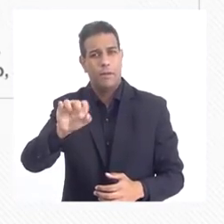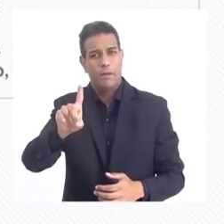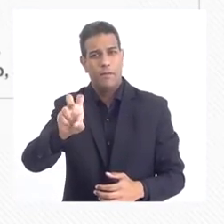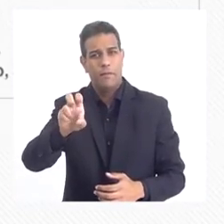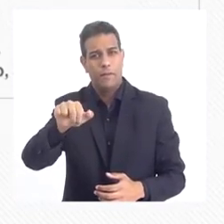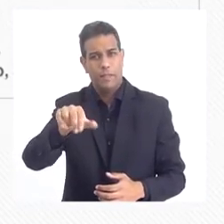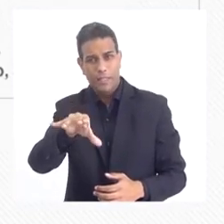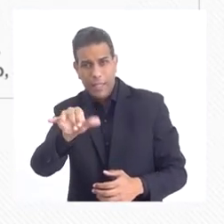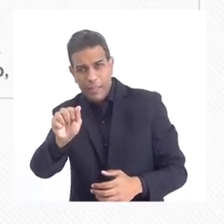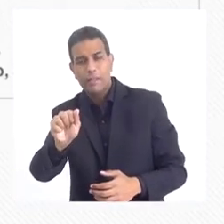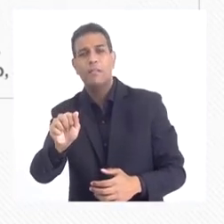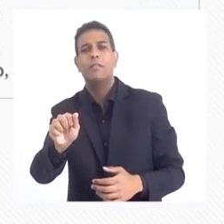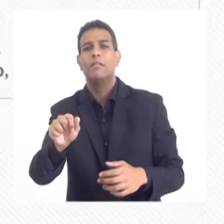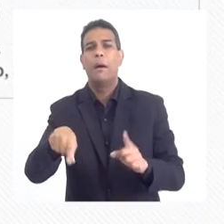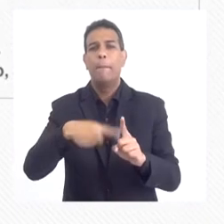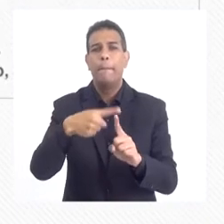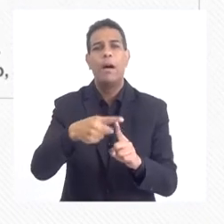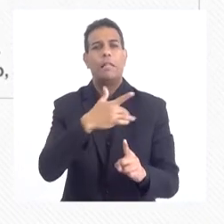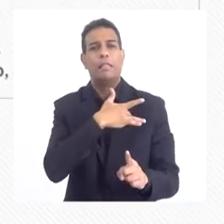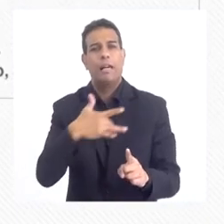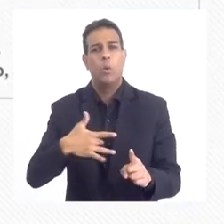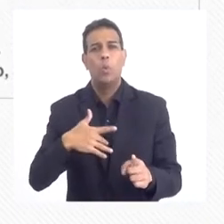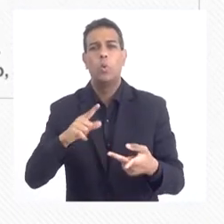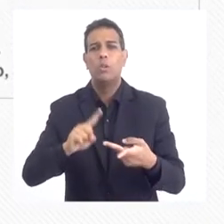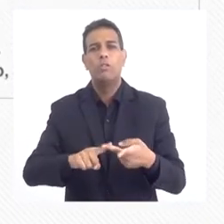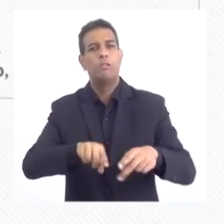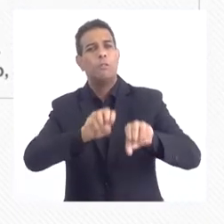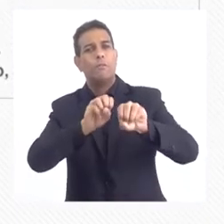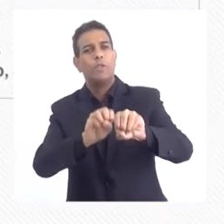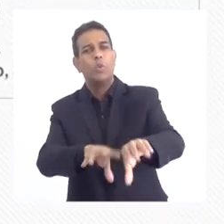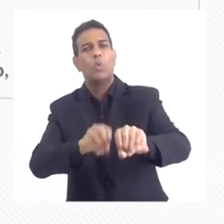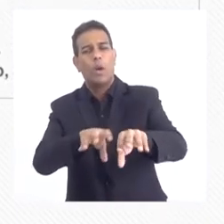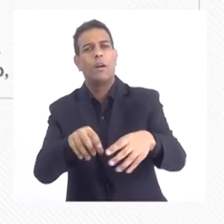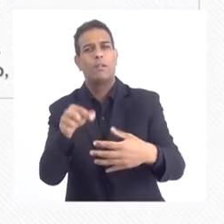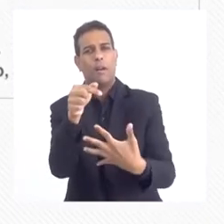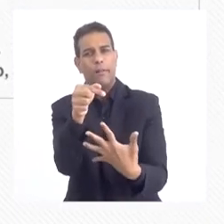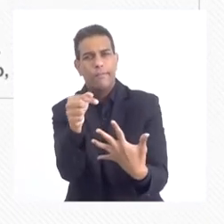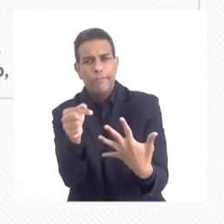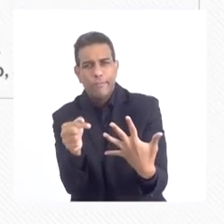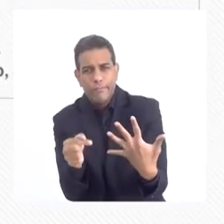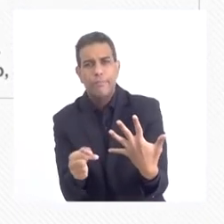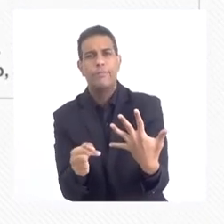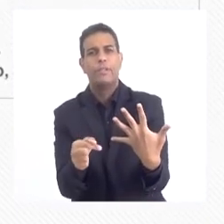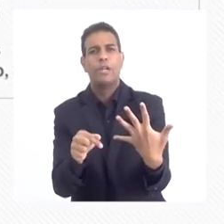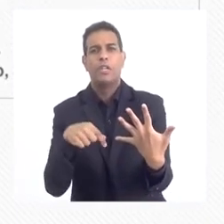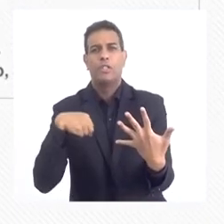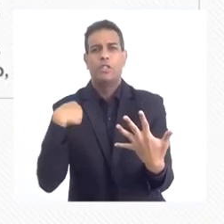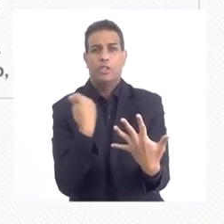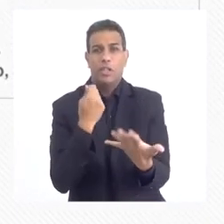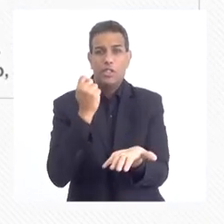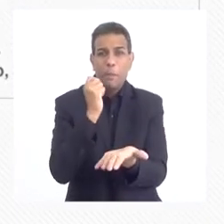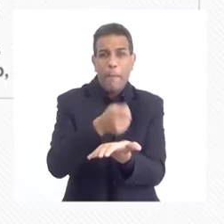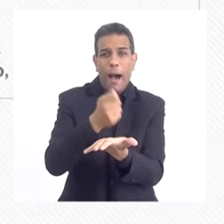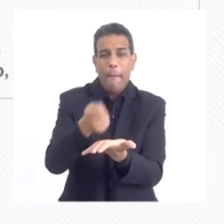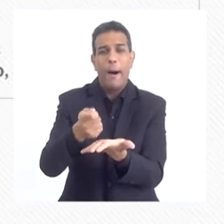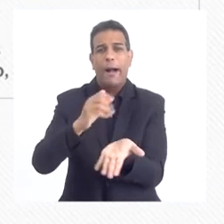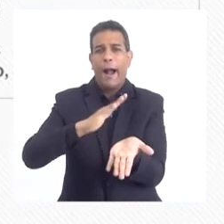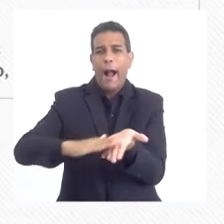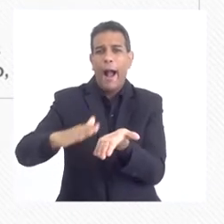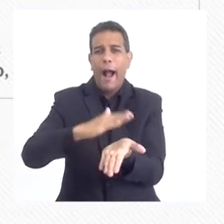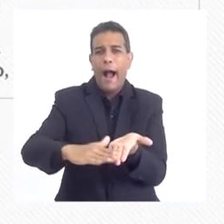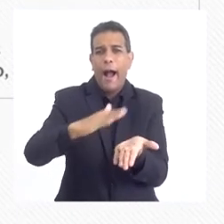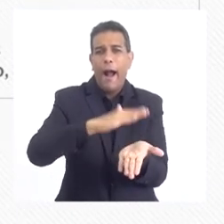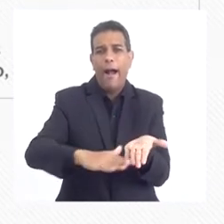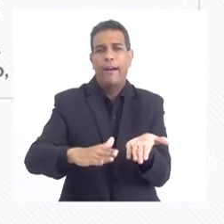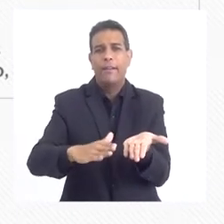tem saúde, educação, né? A gente está gastando mais do que no